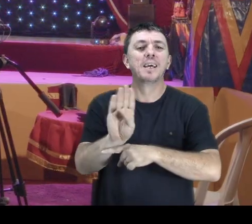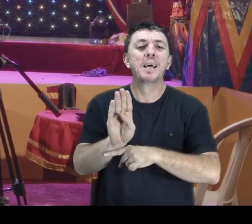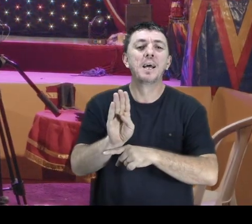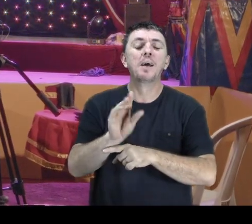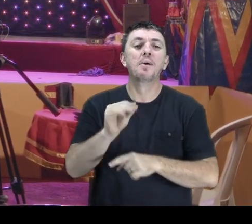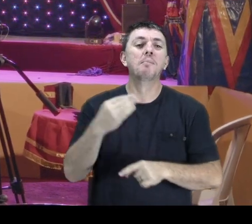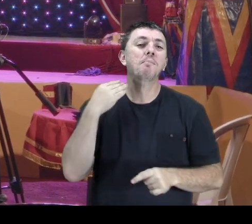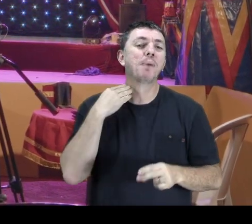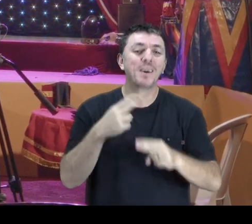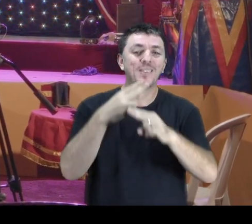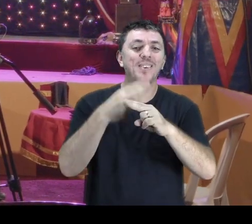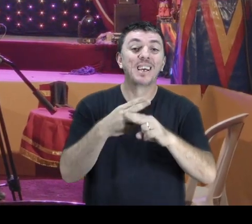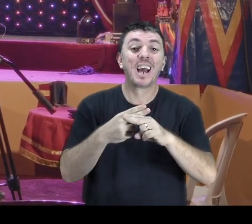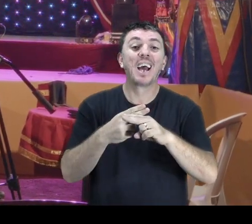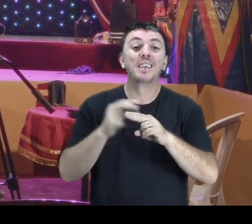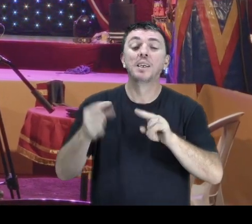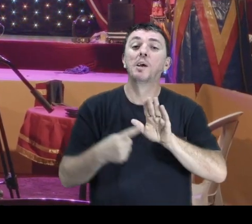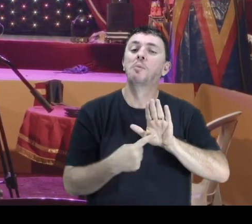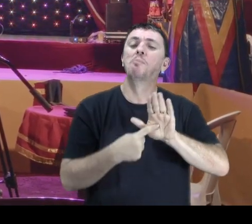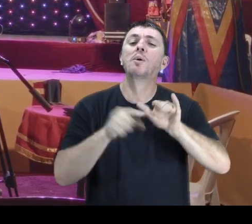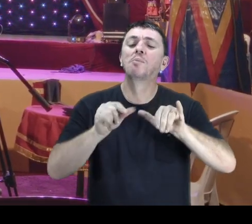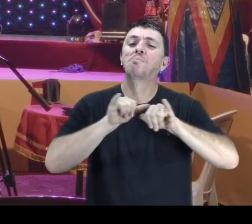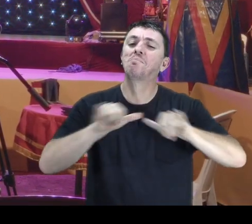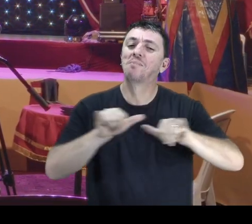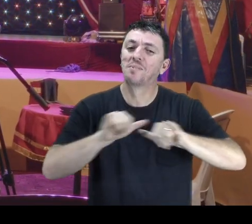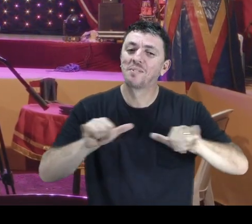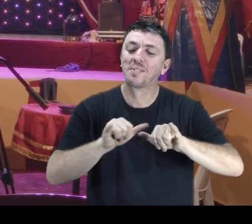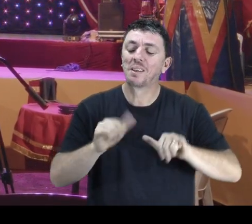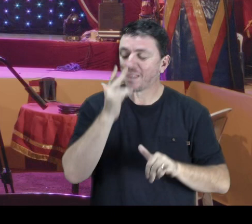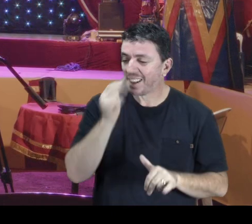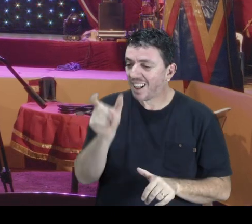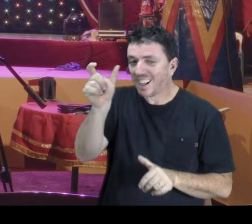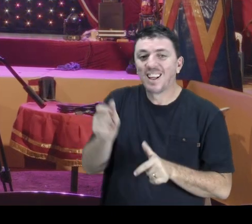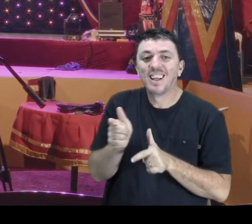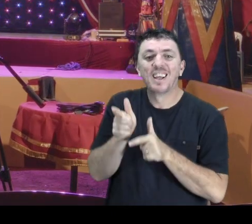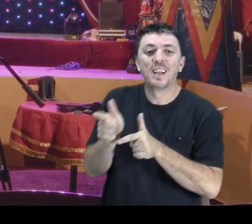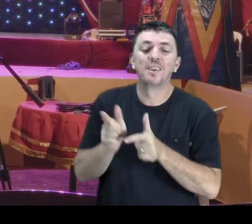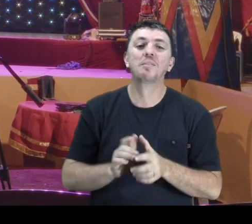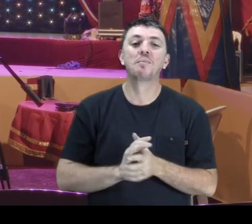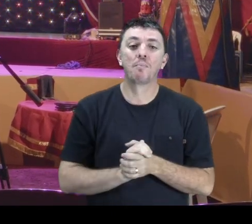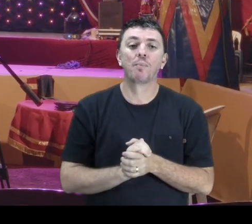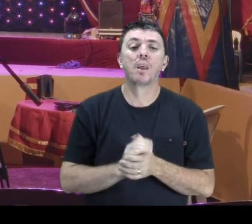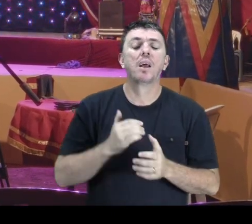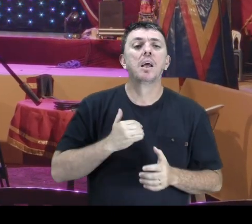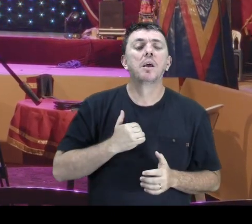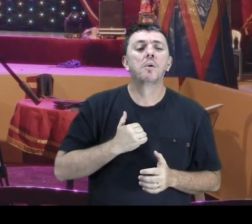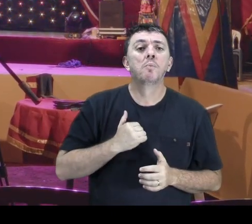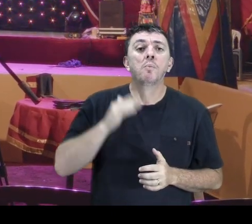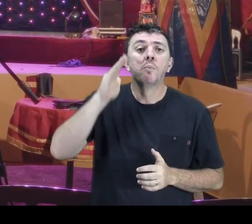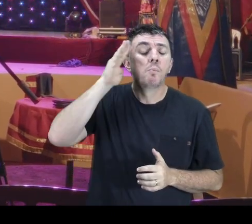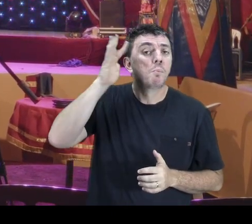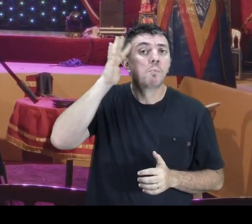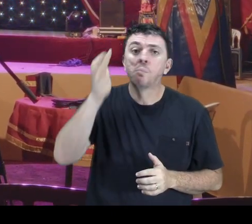Eu não imaginava que ia ter... que aconteceu o que aconteceu com a escola. Eu